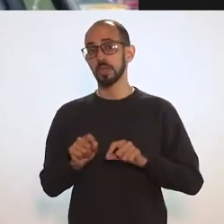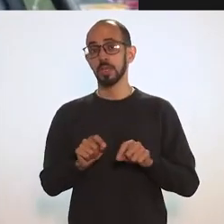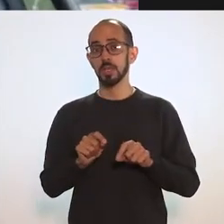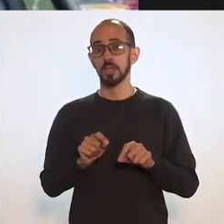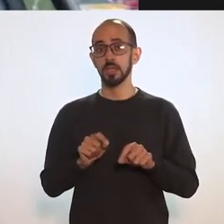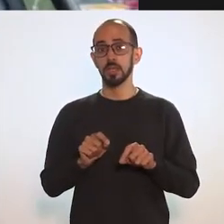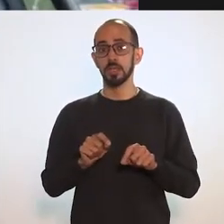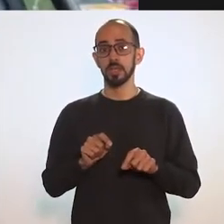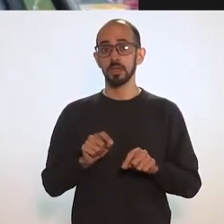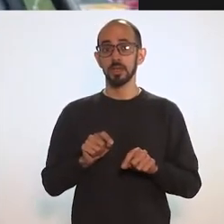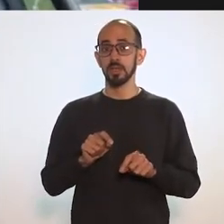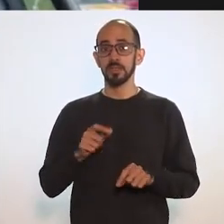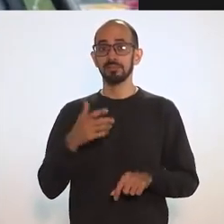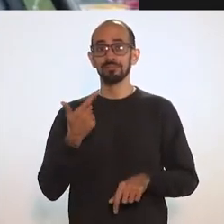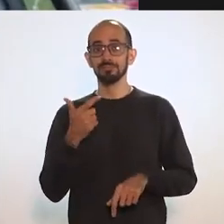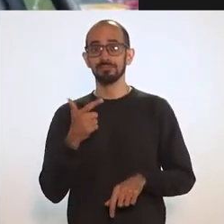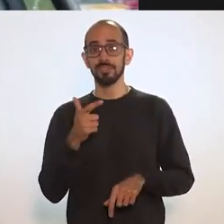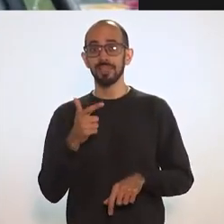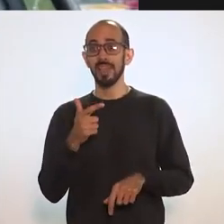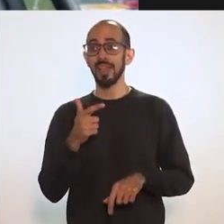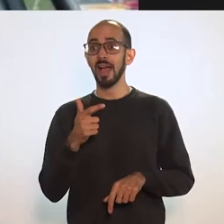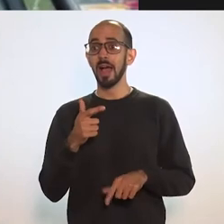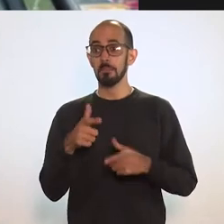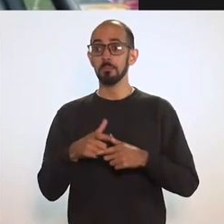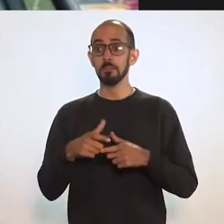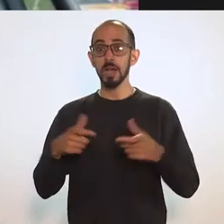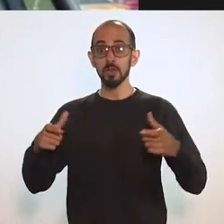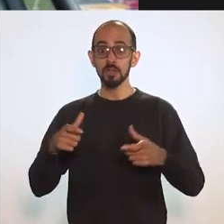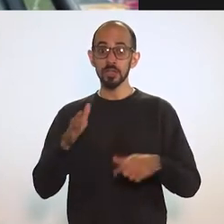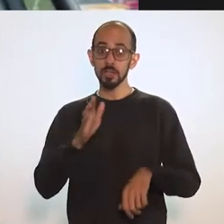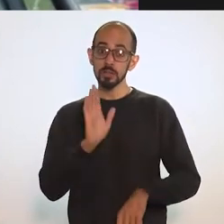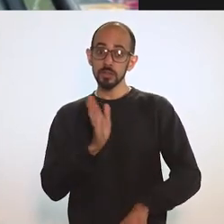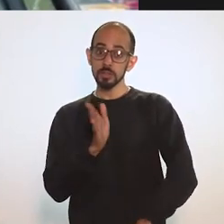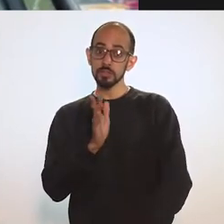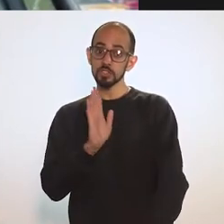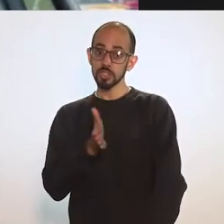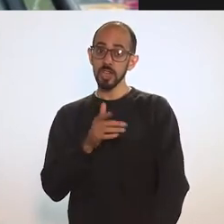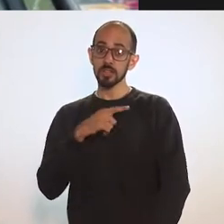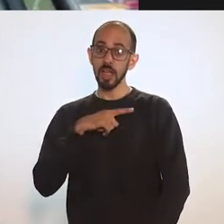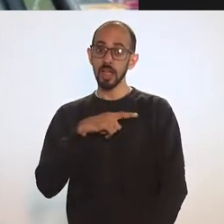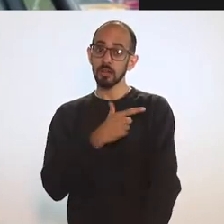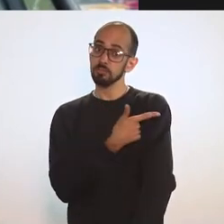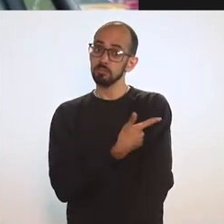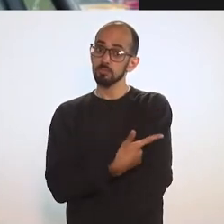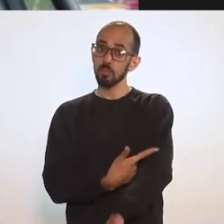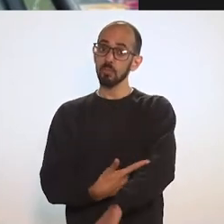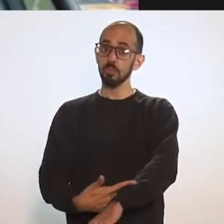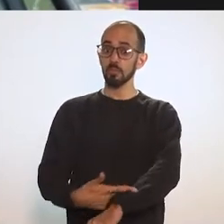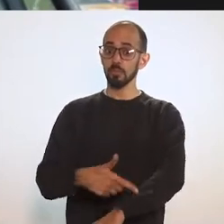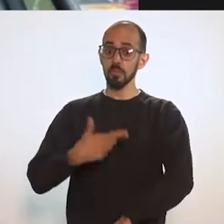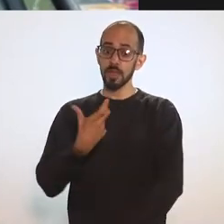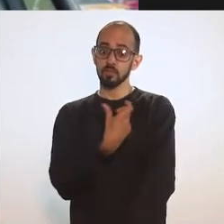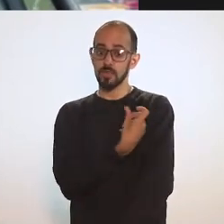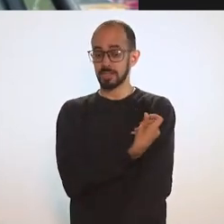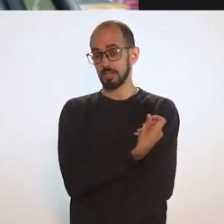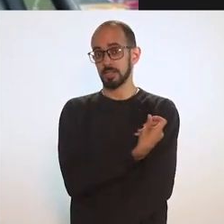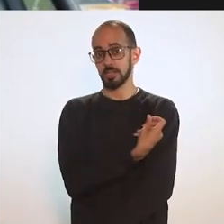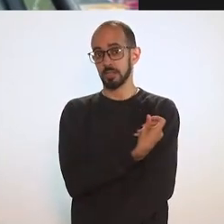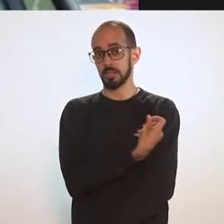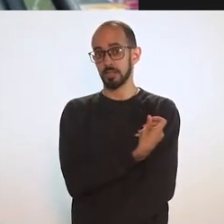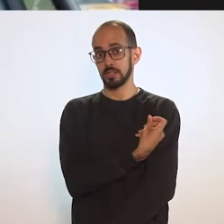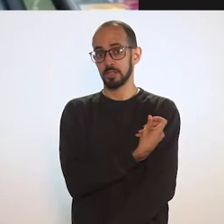não tem resistência à vacina, é um hábito brasileiro vacinar, é um grande orgulho, o nosso PNI sempre foi. Então, a